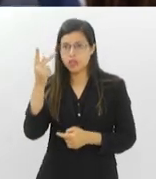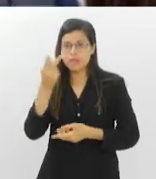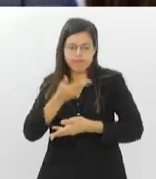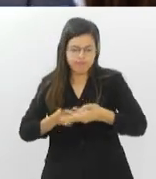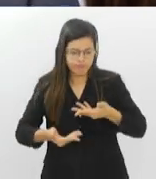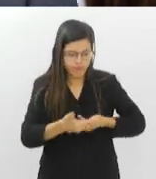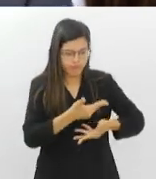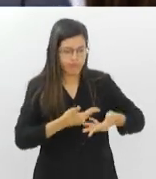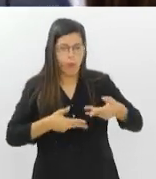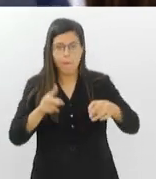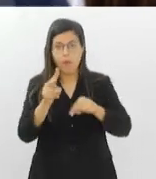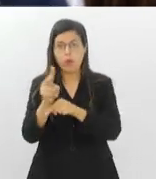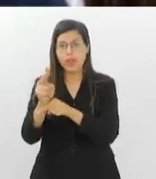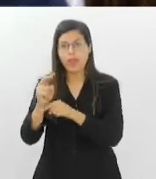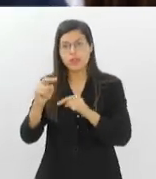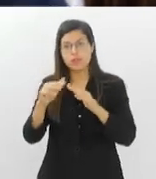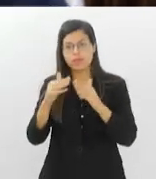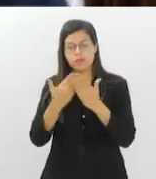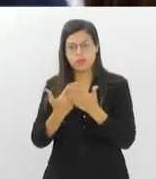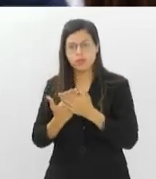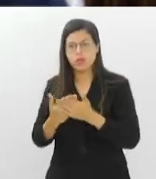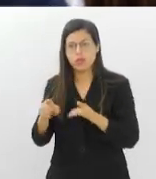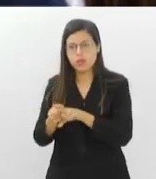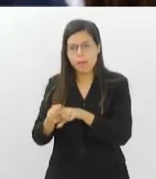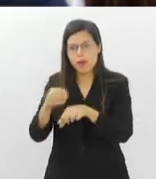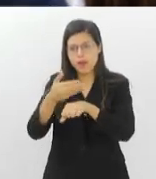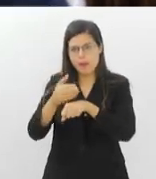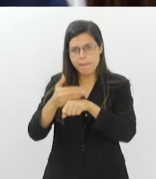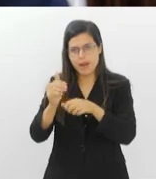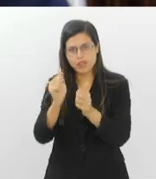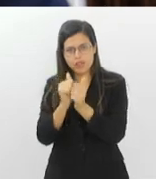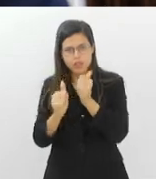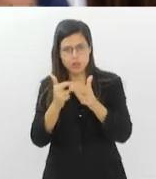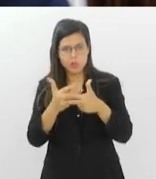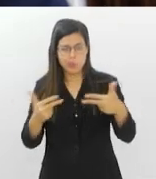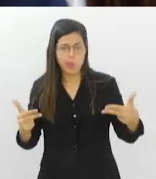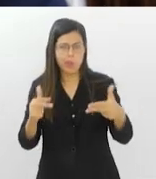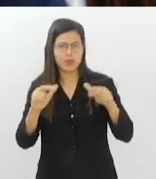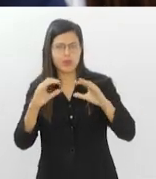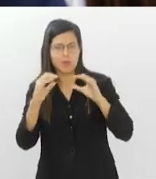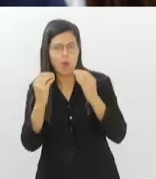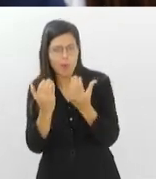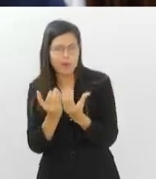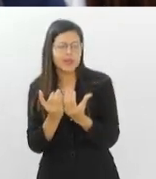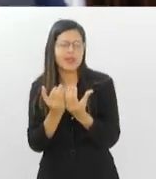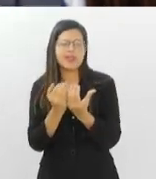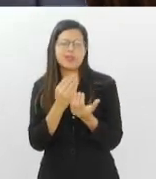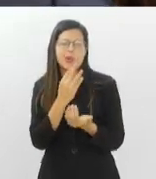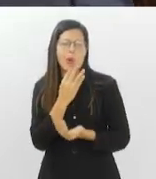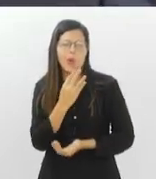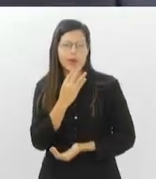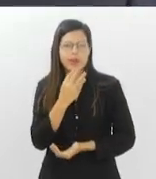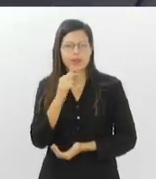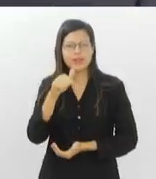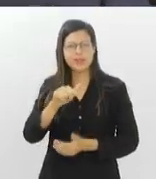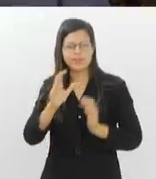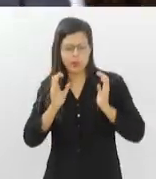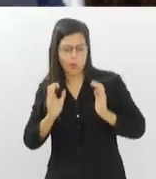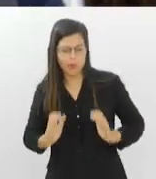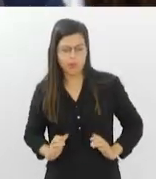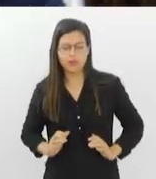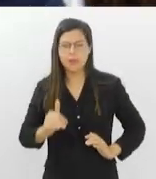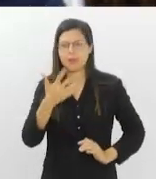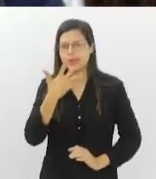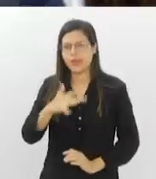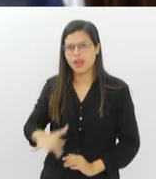escola, o convívio gerado na prática esportiva, o convívio gerado numa comunidade que conhece o comportamento diário